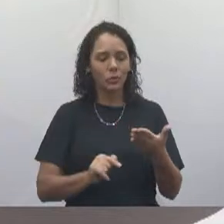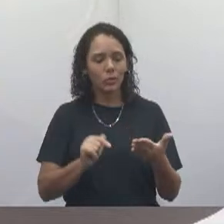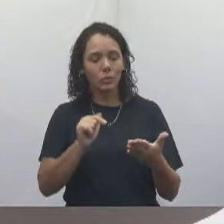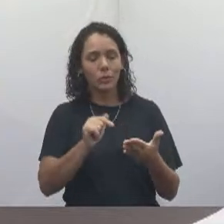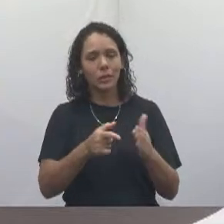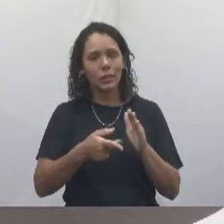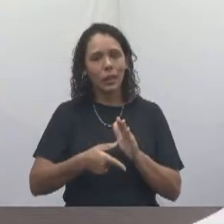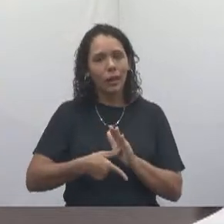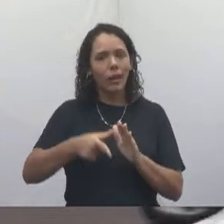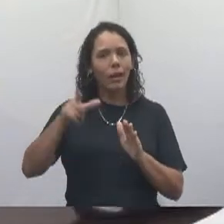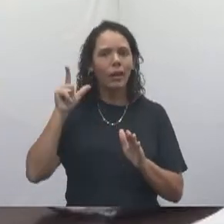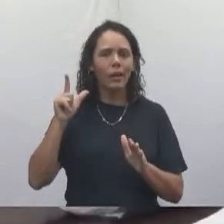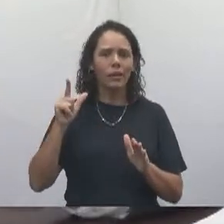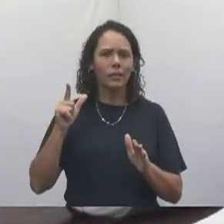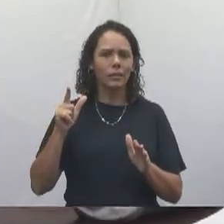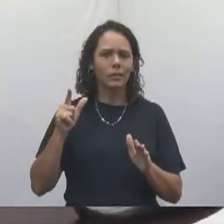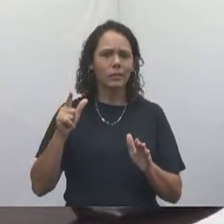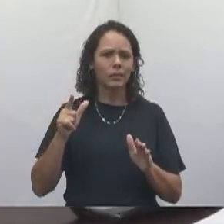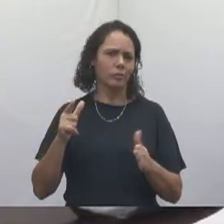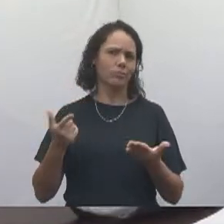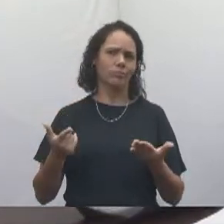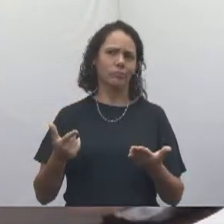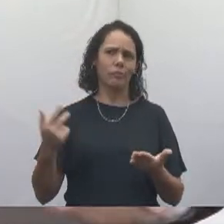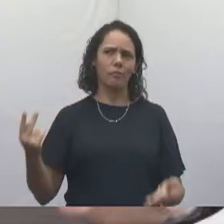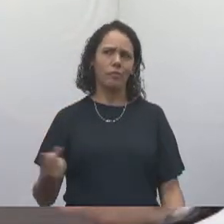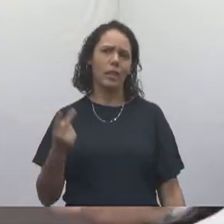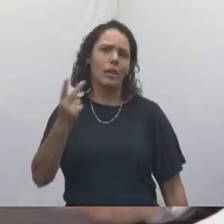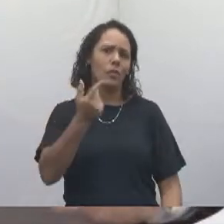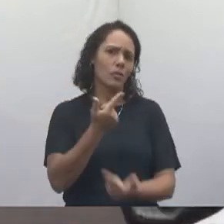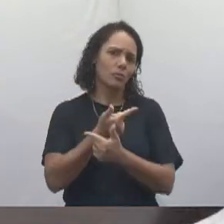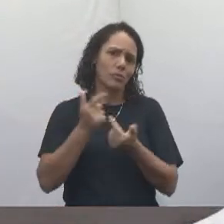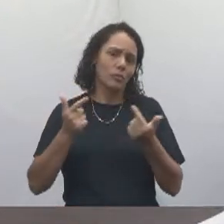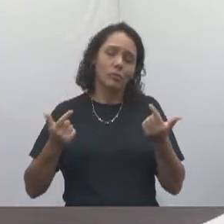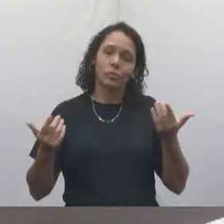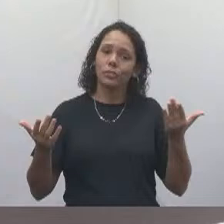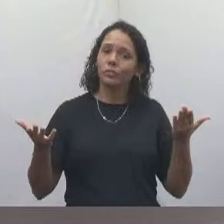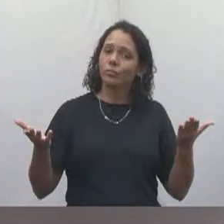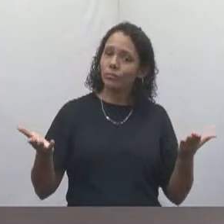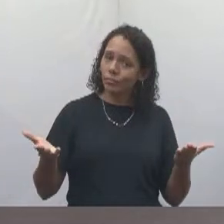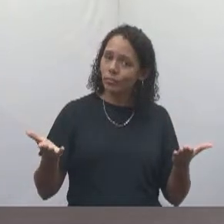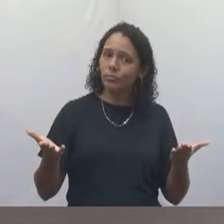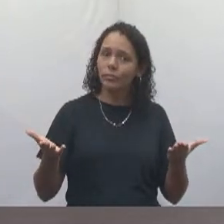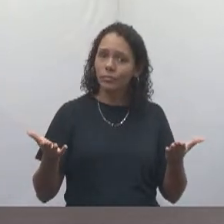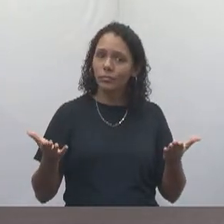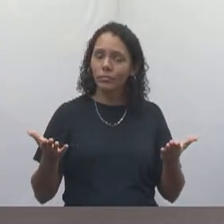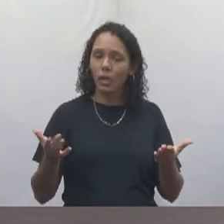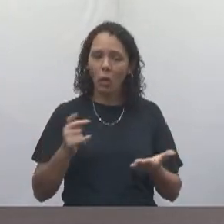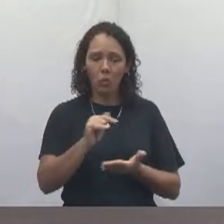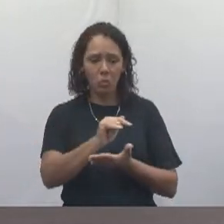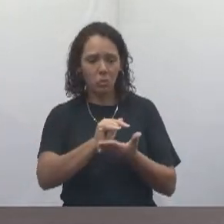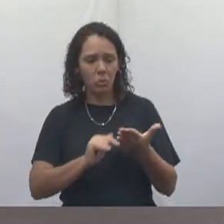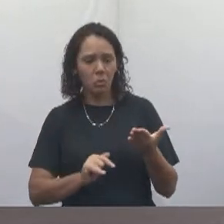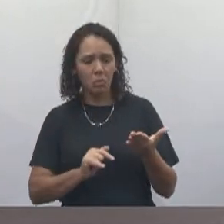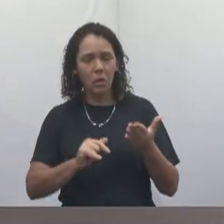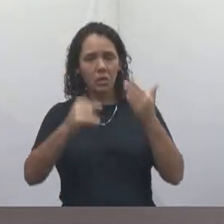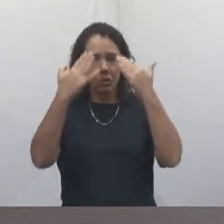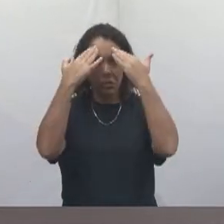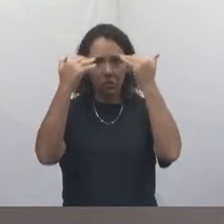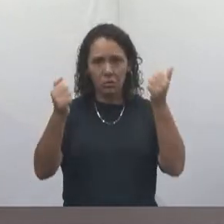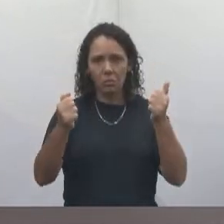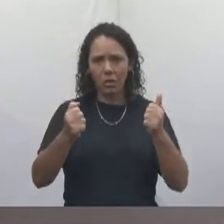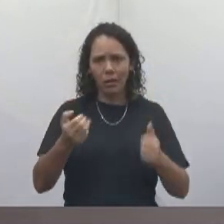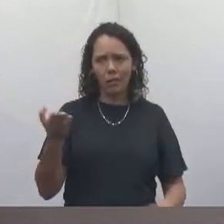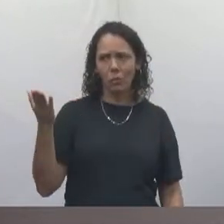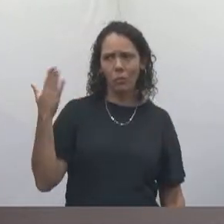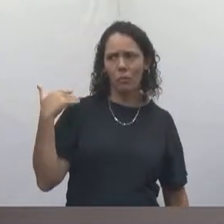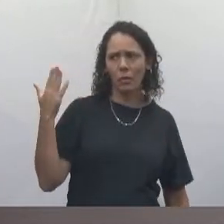da gestão dele, não servia para nada, né? Foi o que nós ouvimos aqui na tribuna. A nota do Tribunal de Contas antes